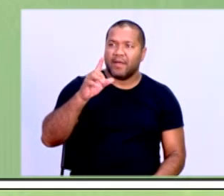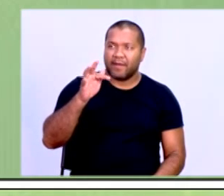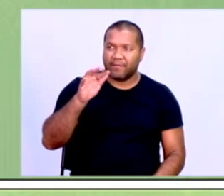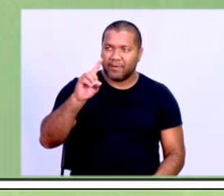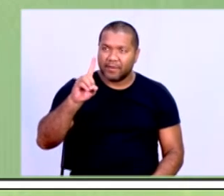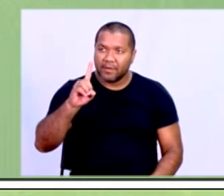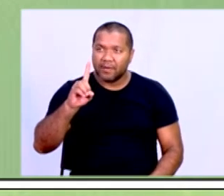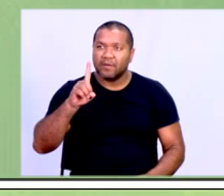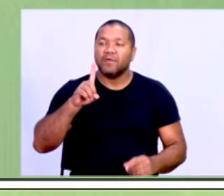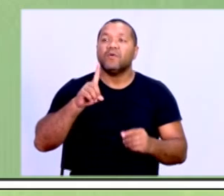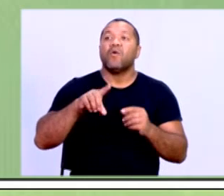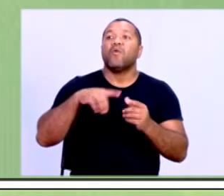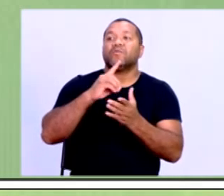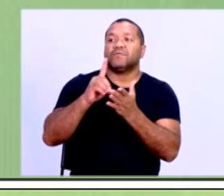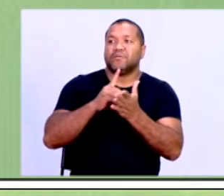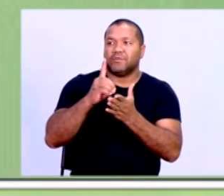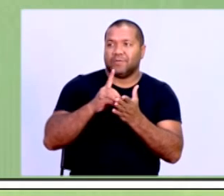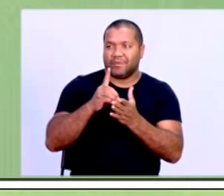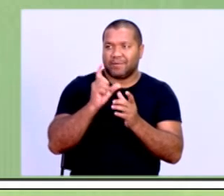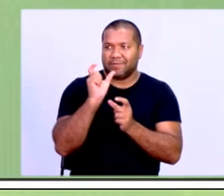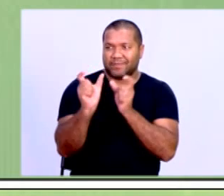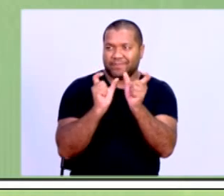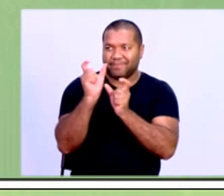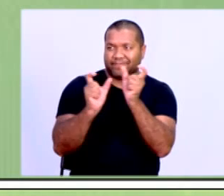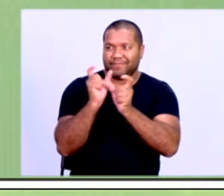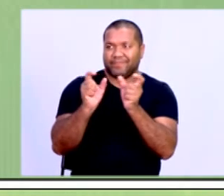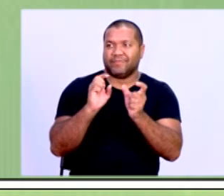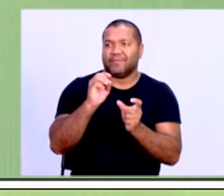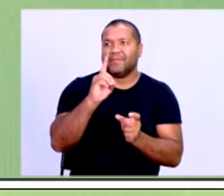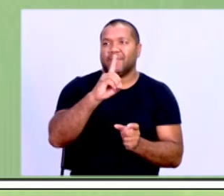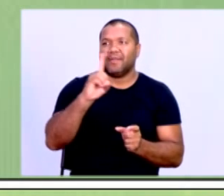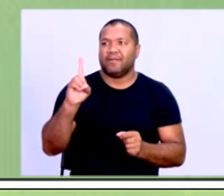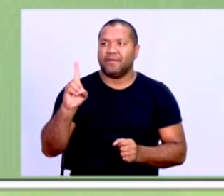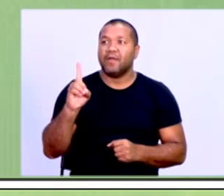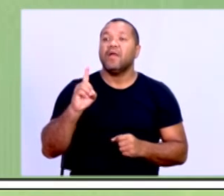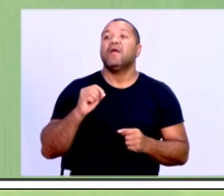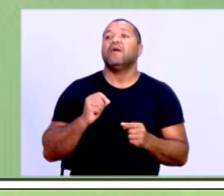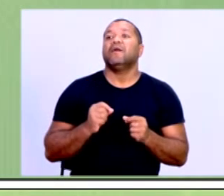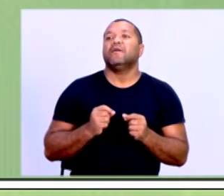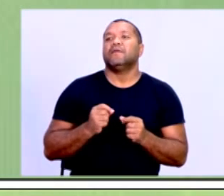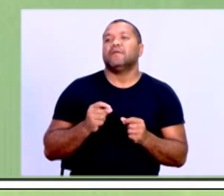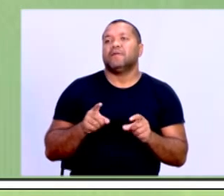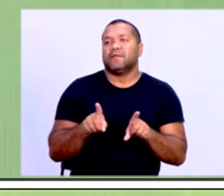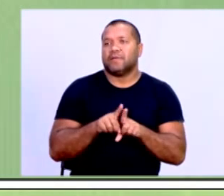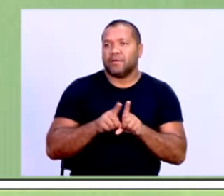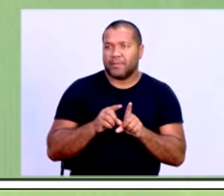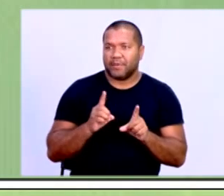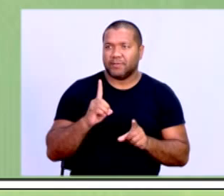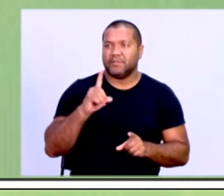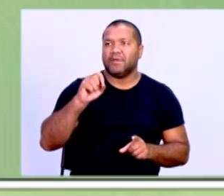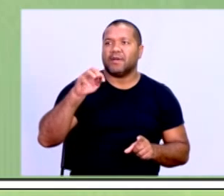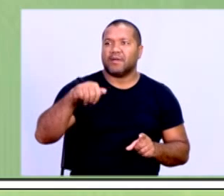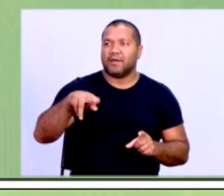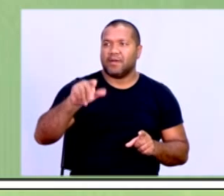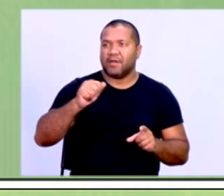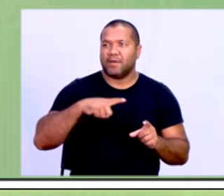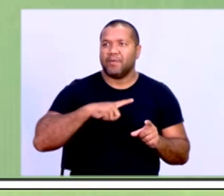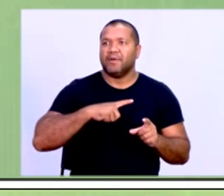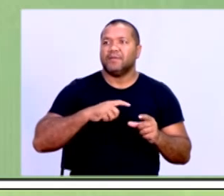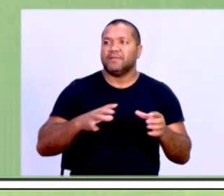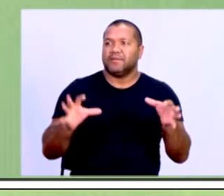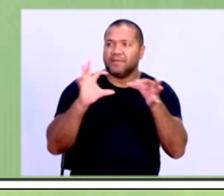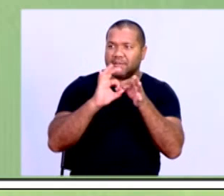o dicionário de dados, DD, e o diagrama de entidade e relacionamento,